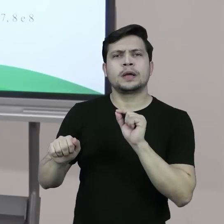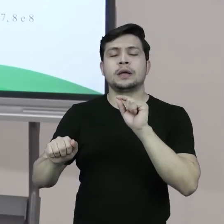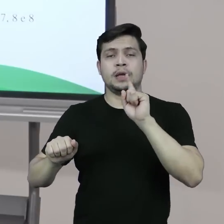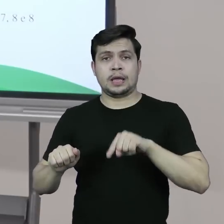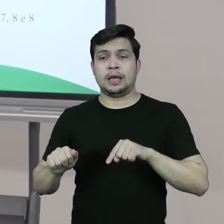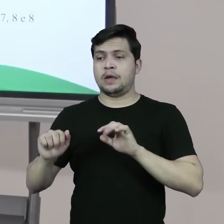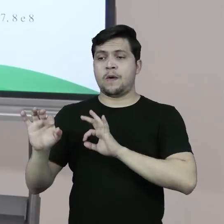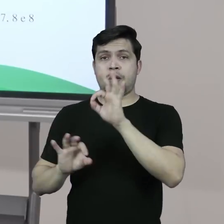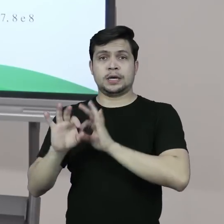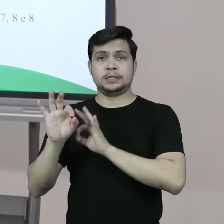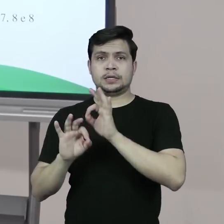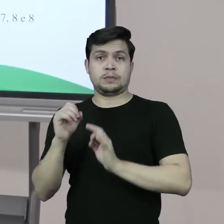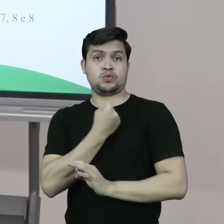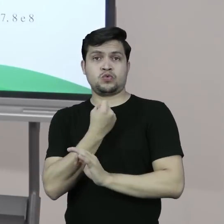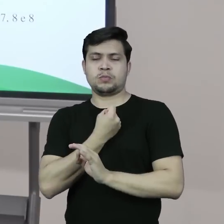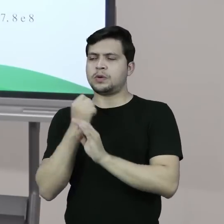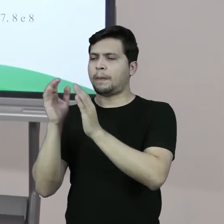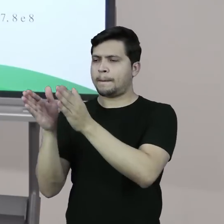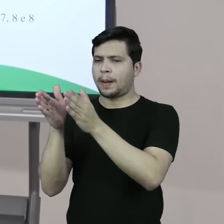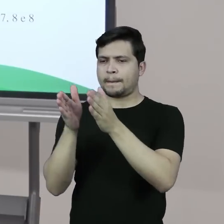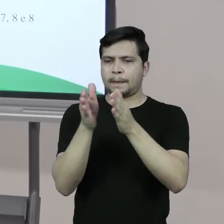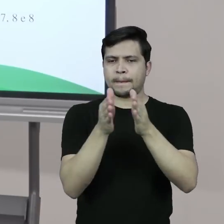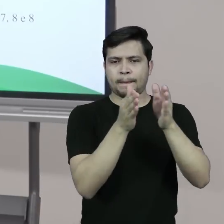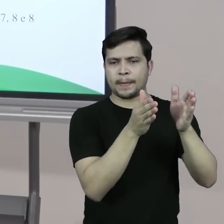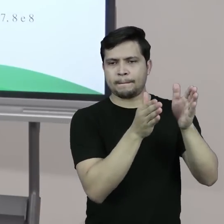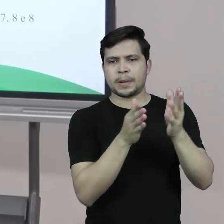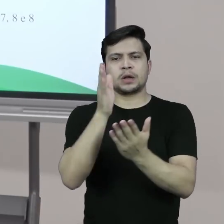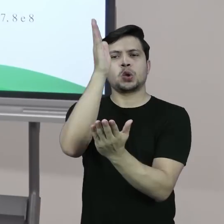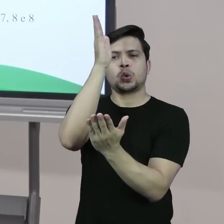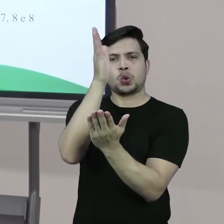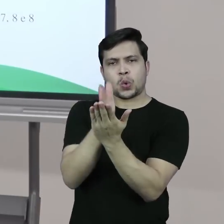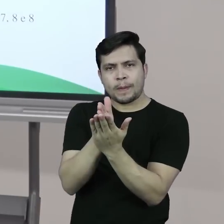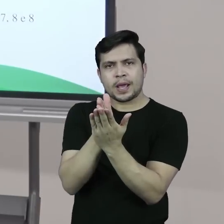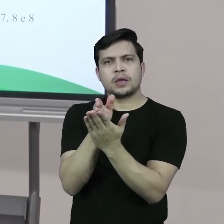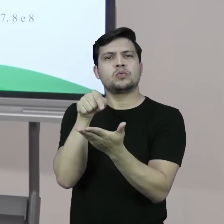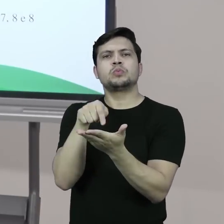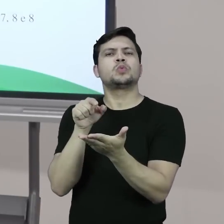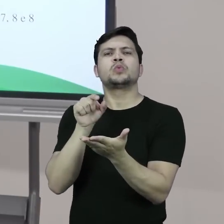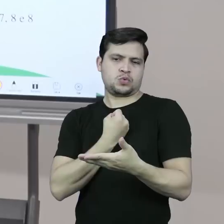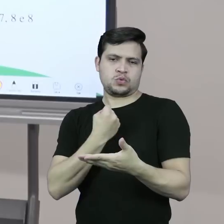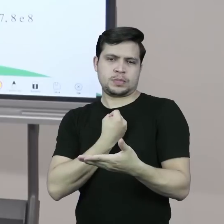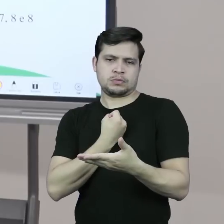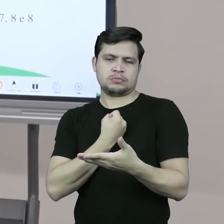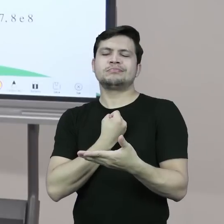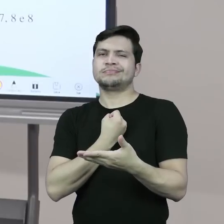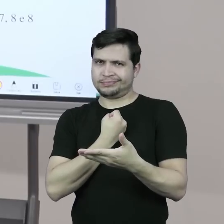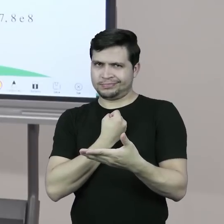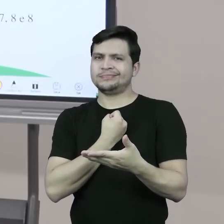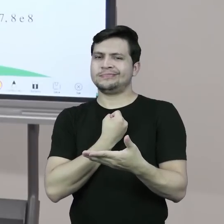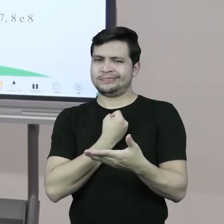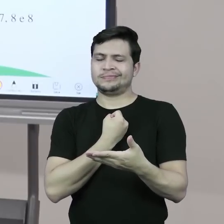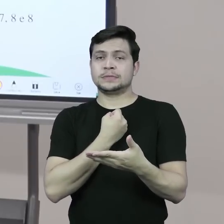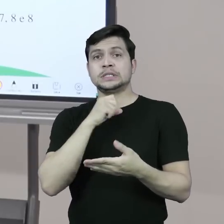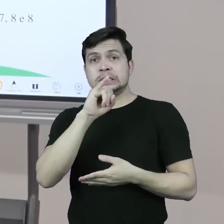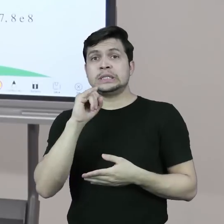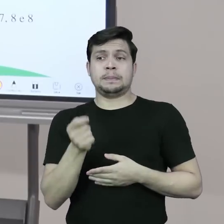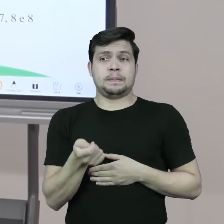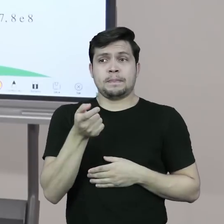o nosso conceito de média ponderada. A média vai ser a idade de